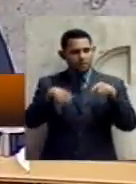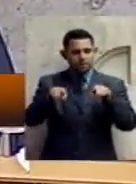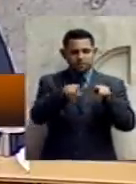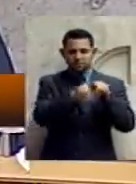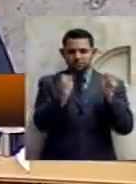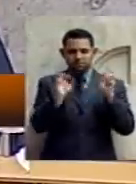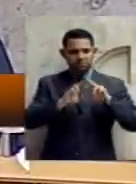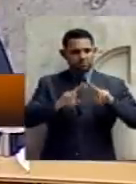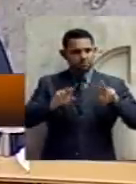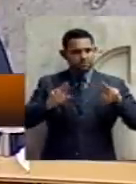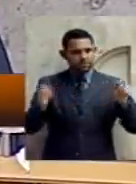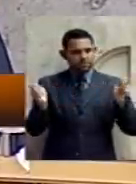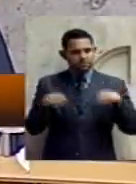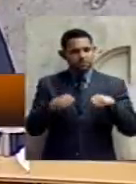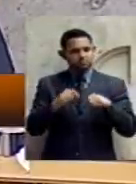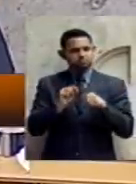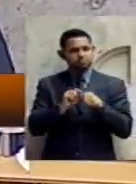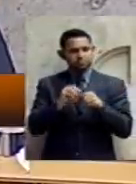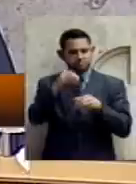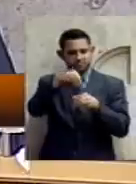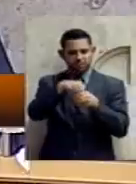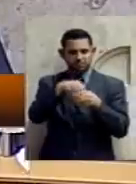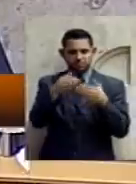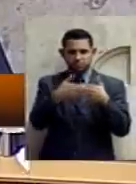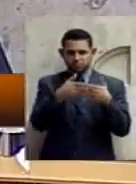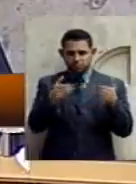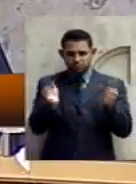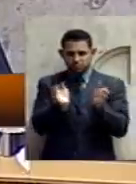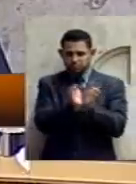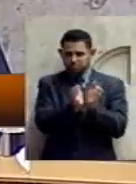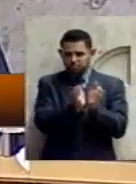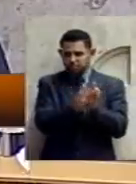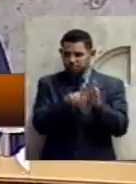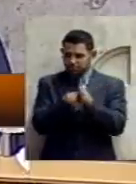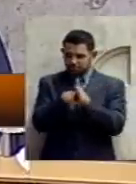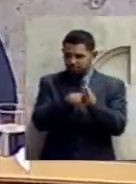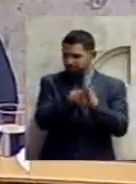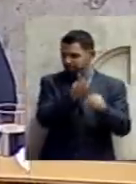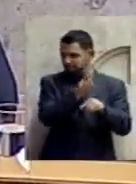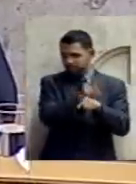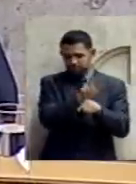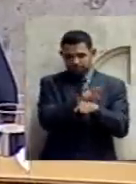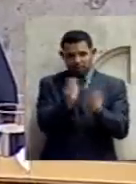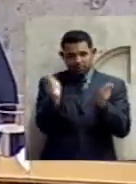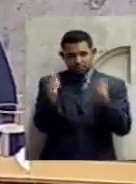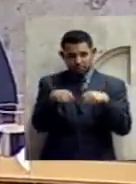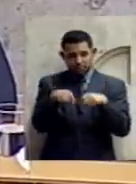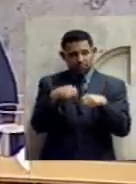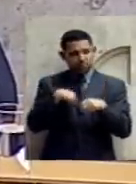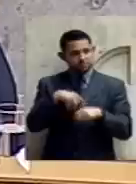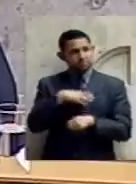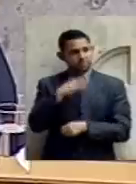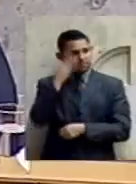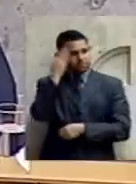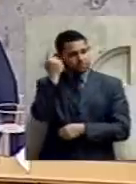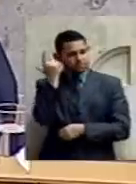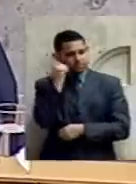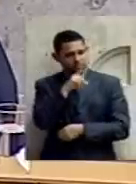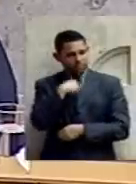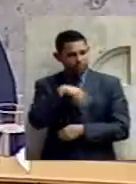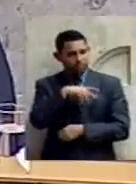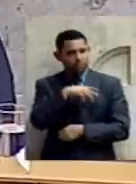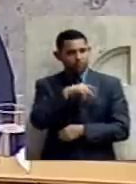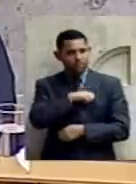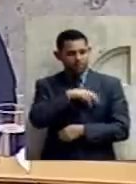diferentemente do que se verifica em outros órgãos investigativos. Com absoluta procedência, assentou o ministro